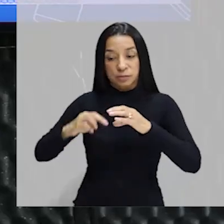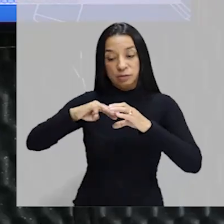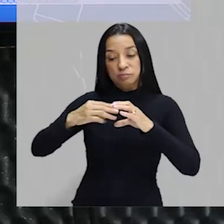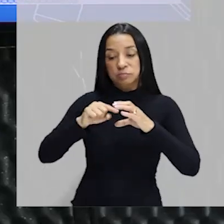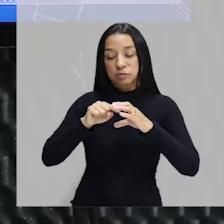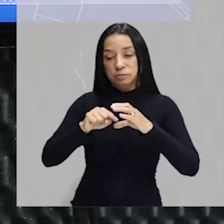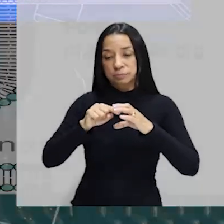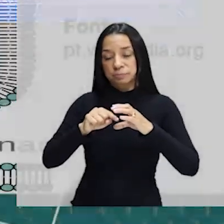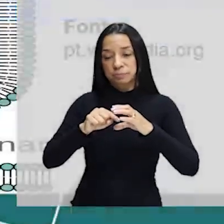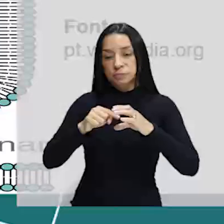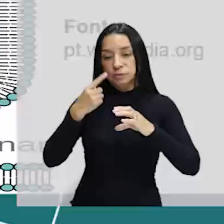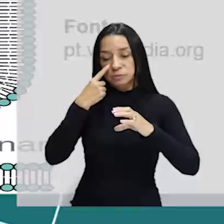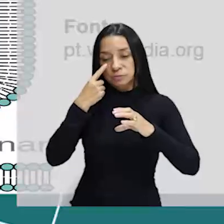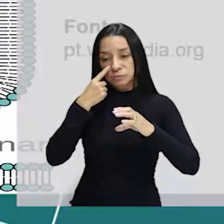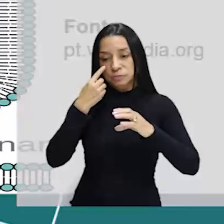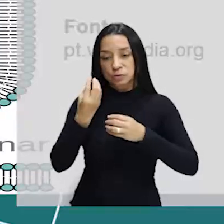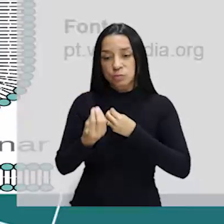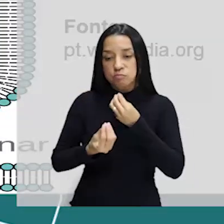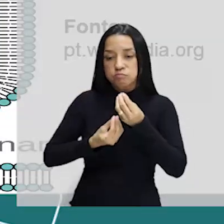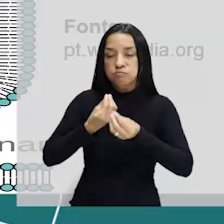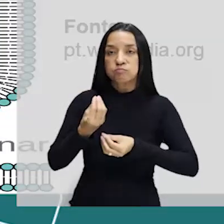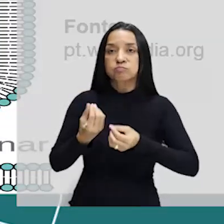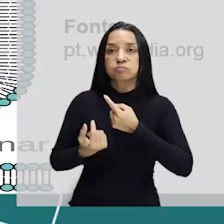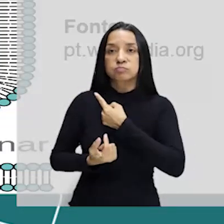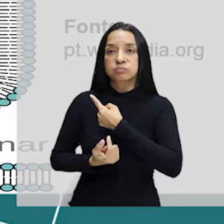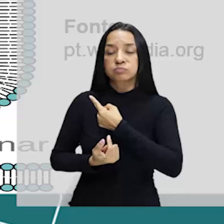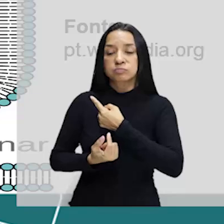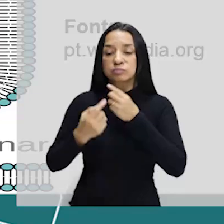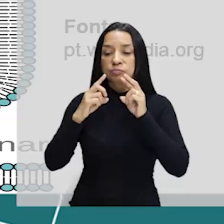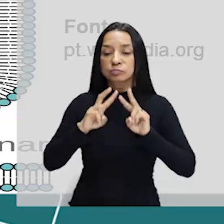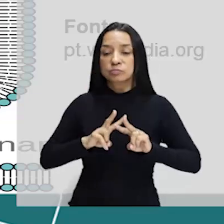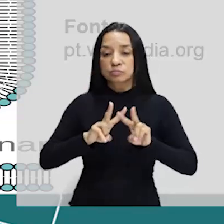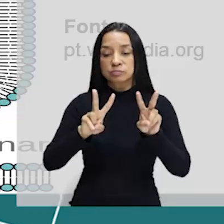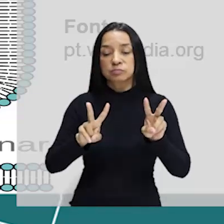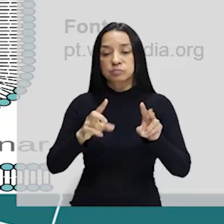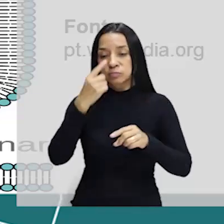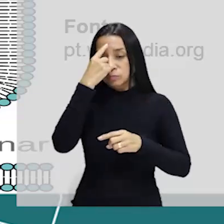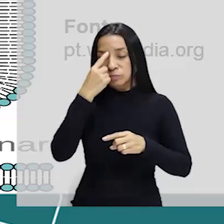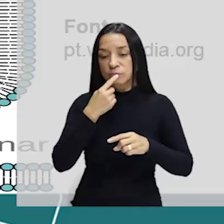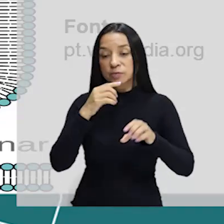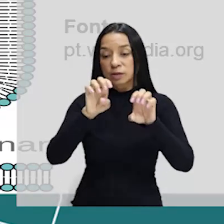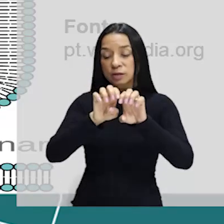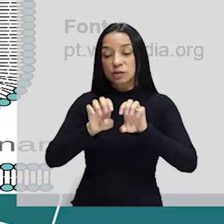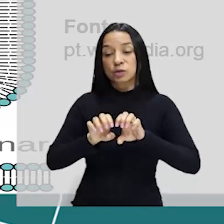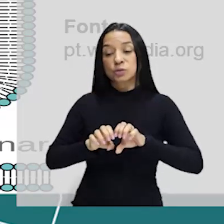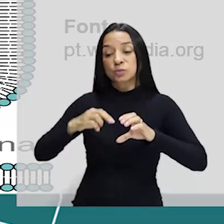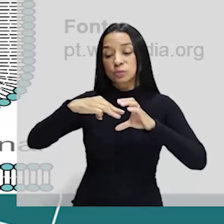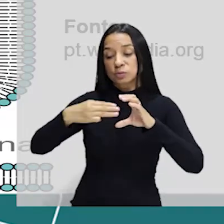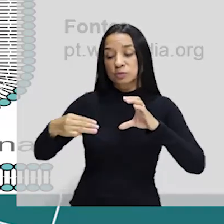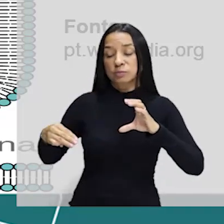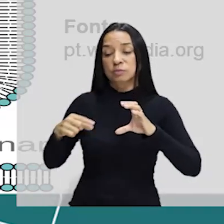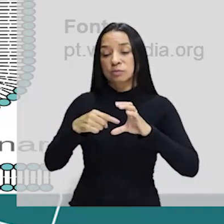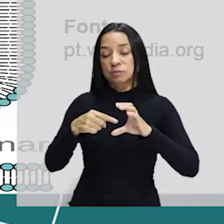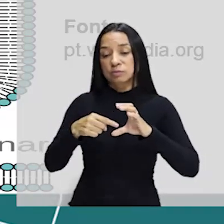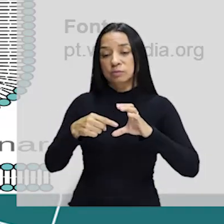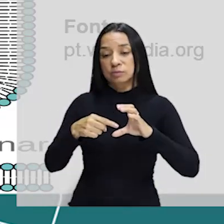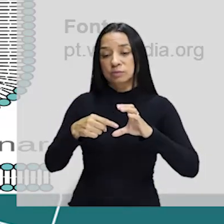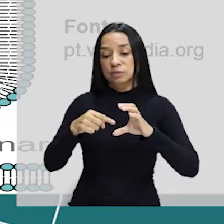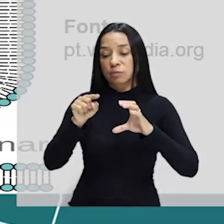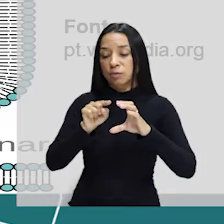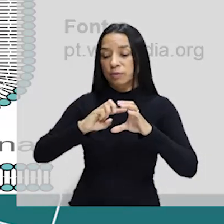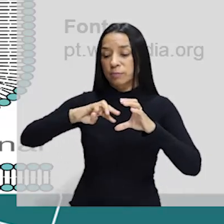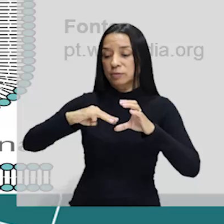sendo vistas dessa maneira aqui. Ó. Isso aqui é a estrutura da mitocôndria, tá? Na mitocôndria eu tenho uma membrana